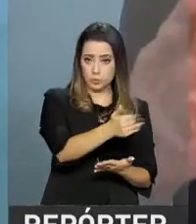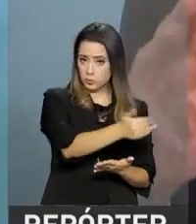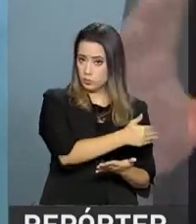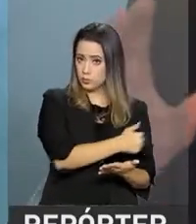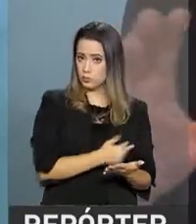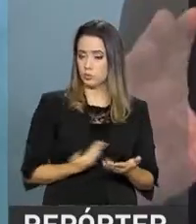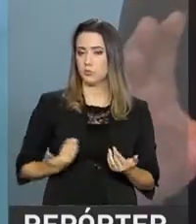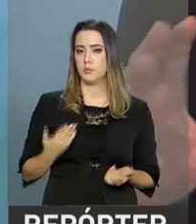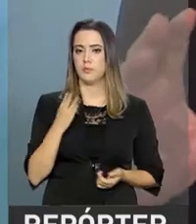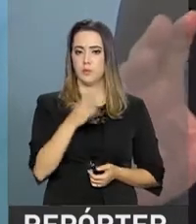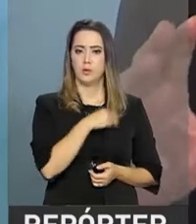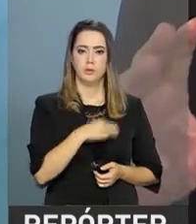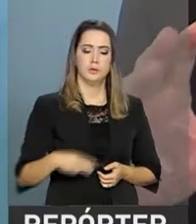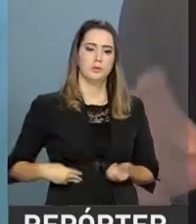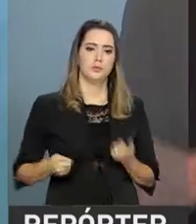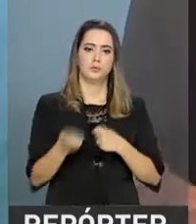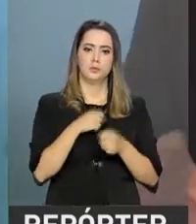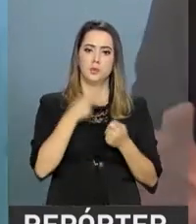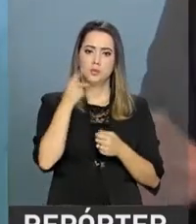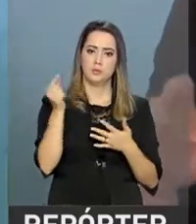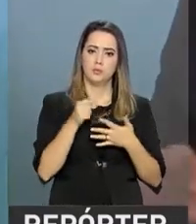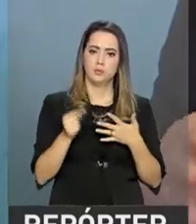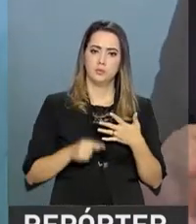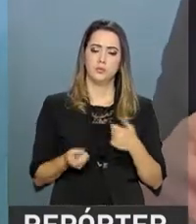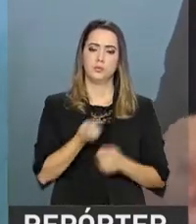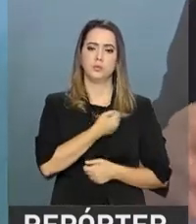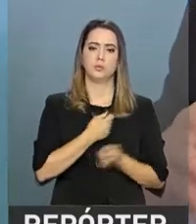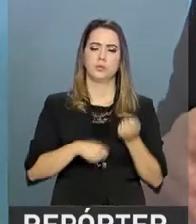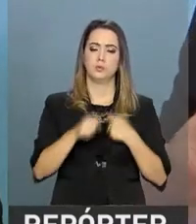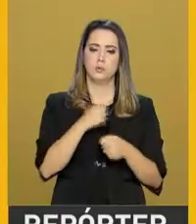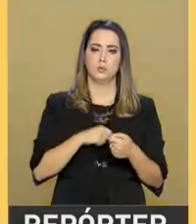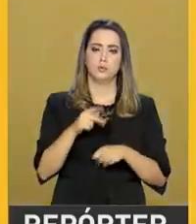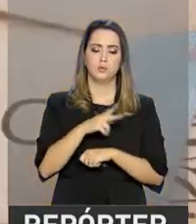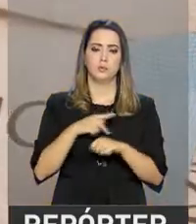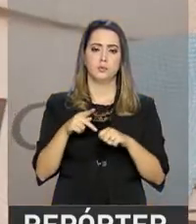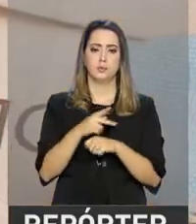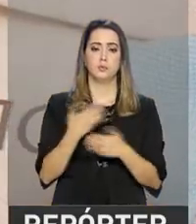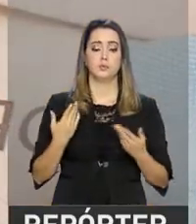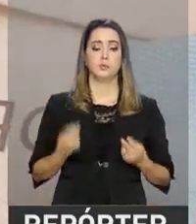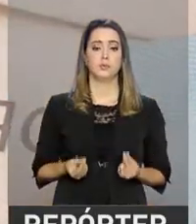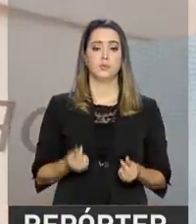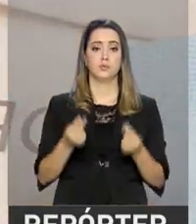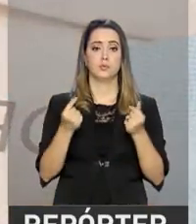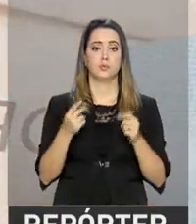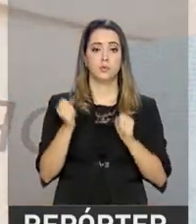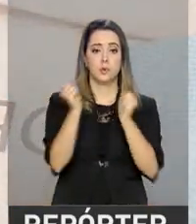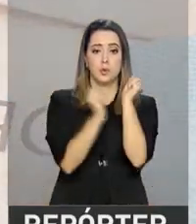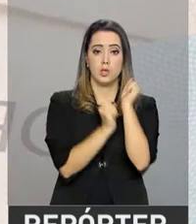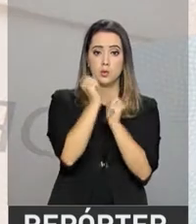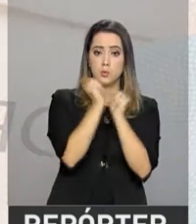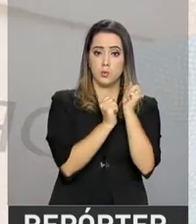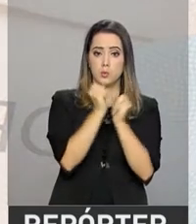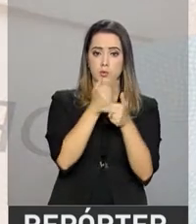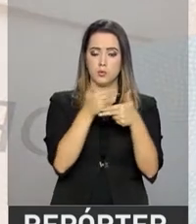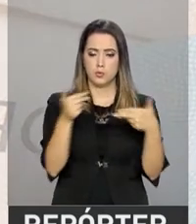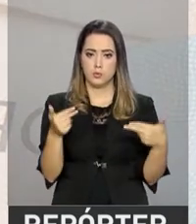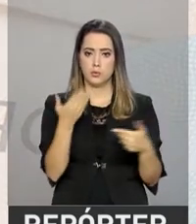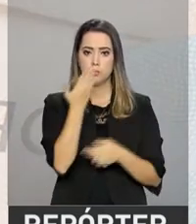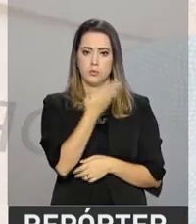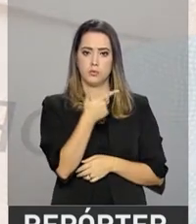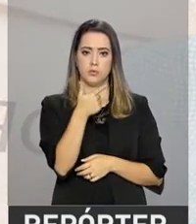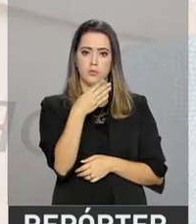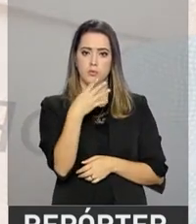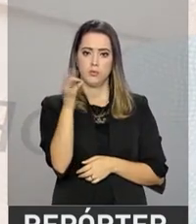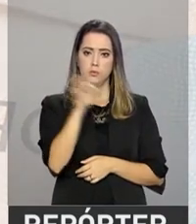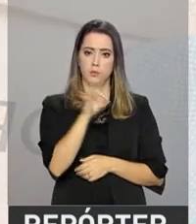foi na mesma linha e citou dados da recuperação econômica do país os investimentos em máquinas e equipamentos aumentaram